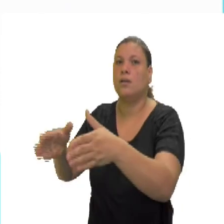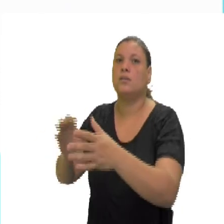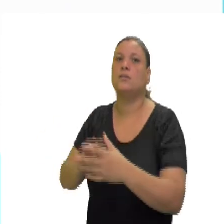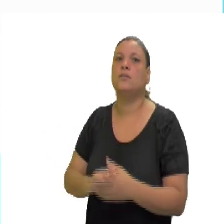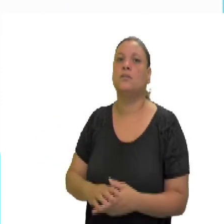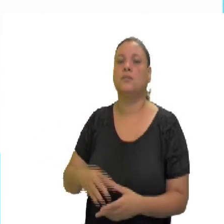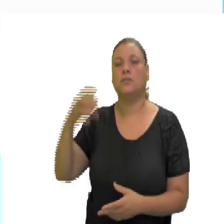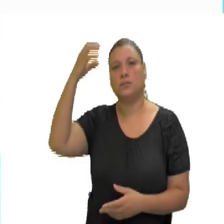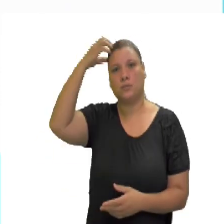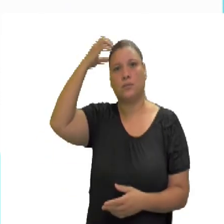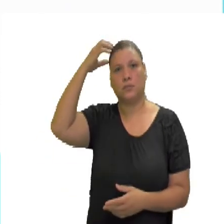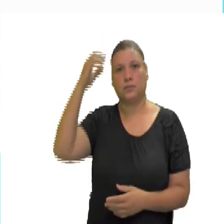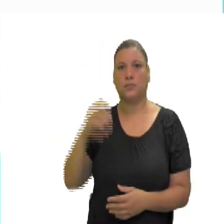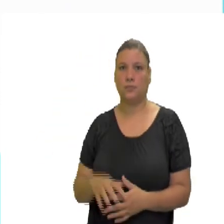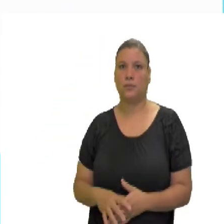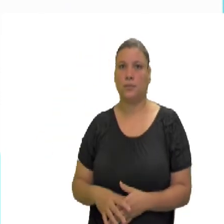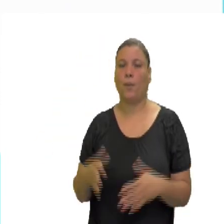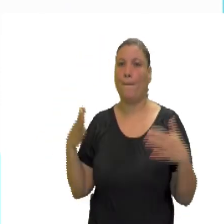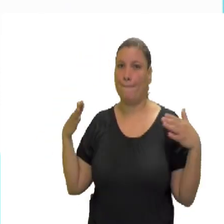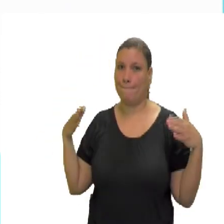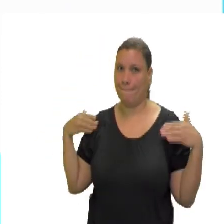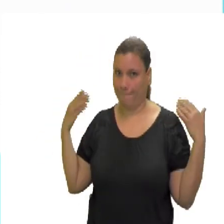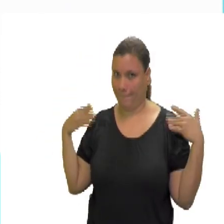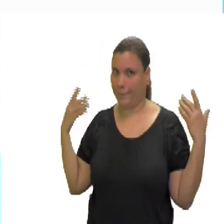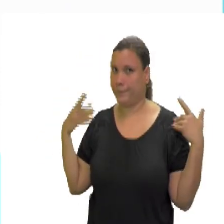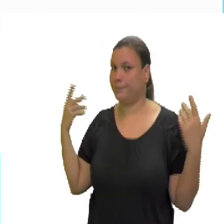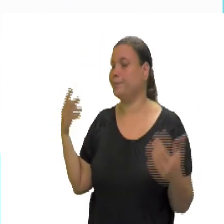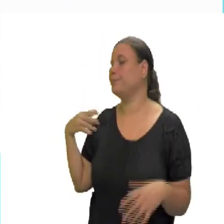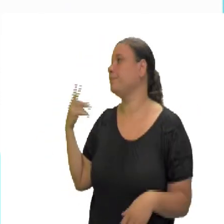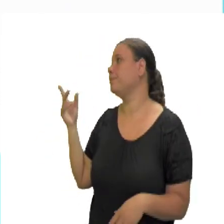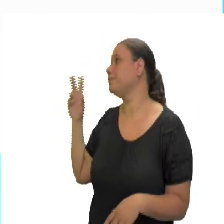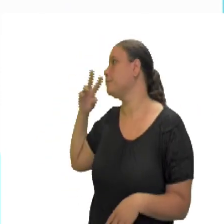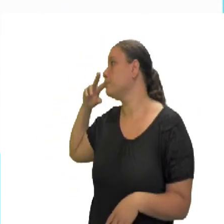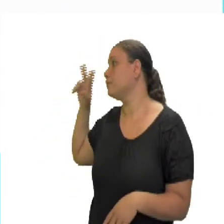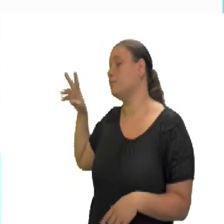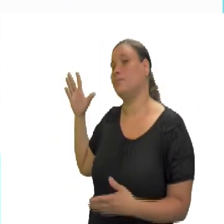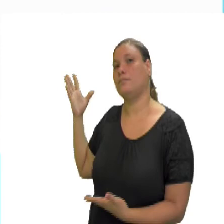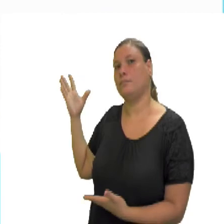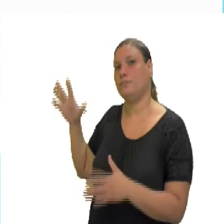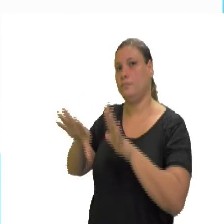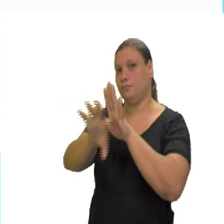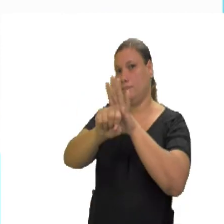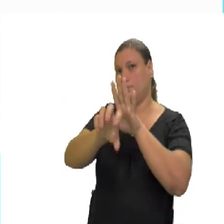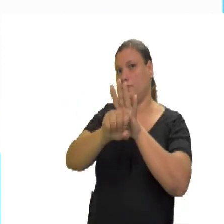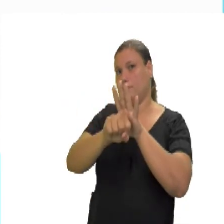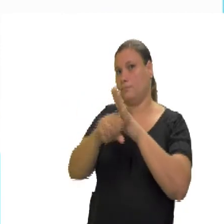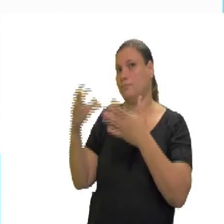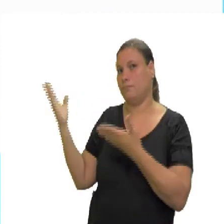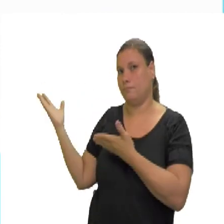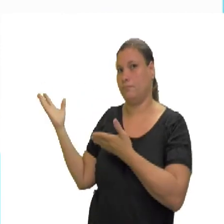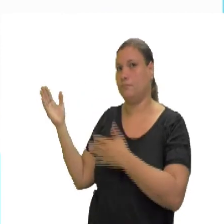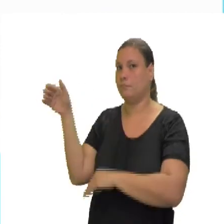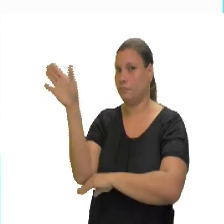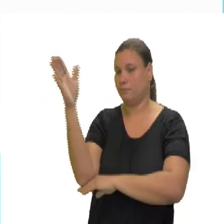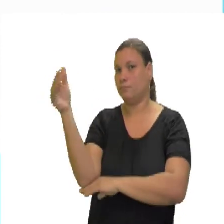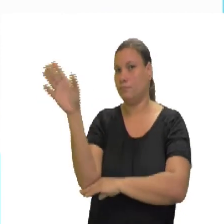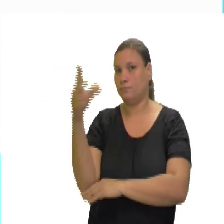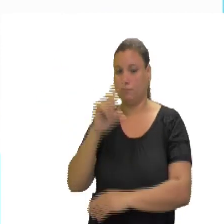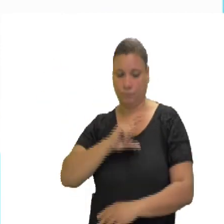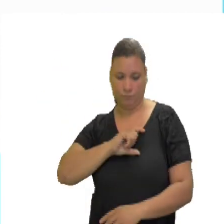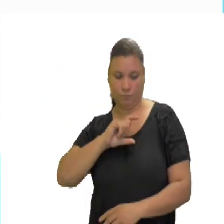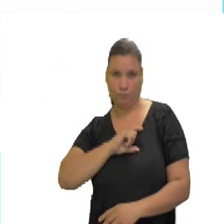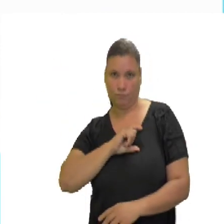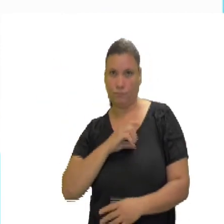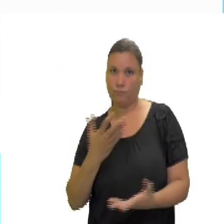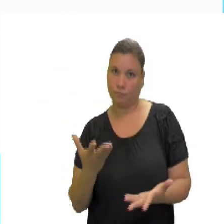aí é o símbolo. Se vocês verem em algum carro ou em alguma blusa, boné, essa logomarca